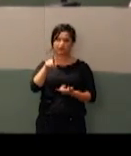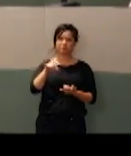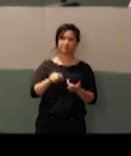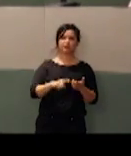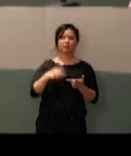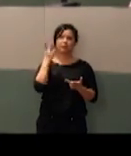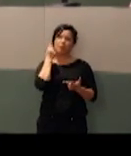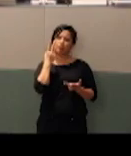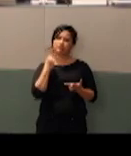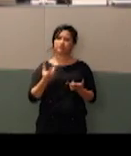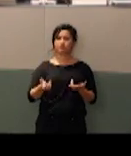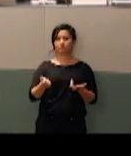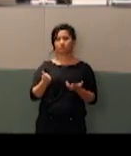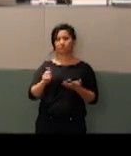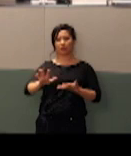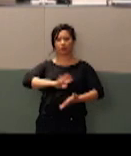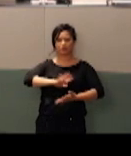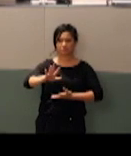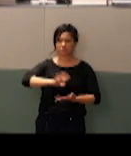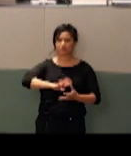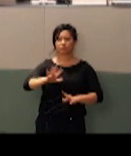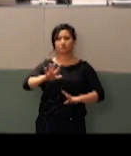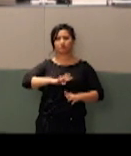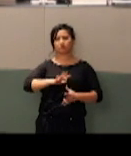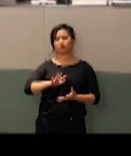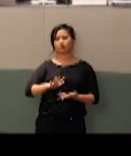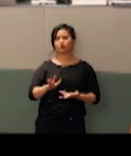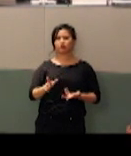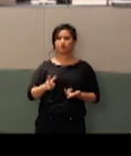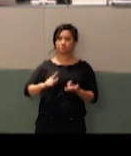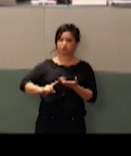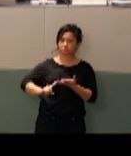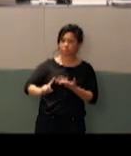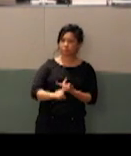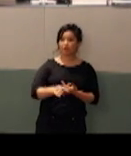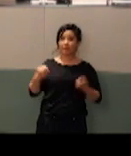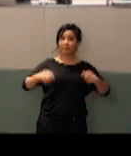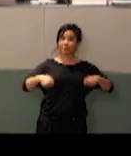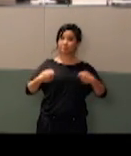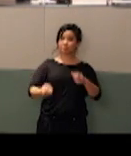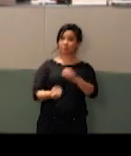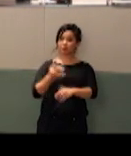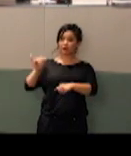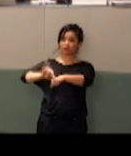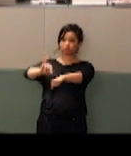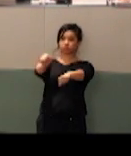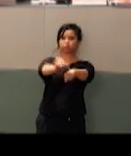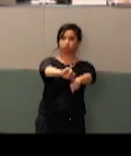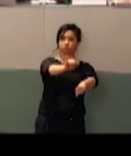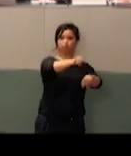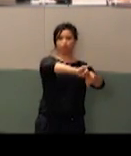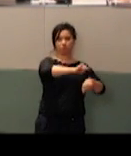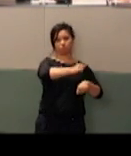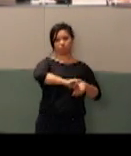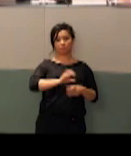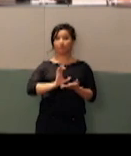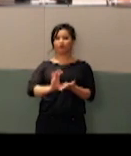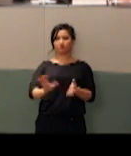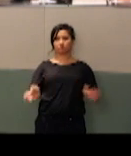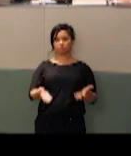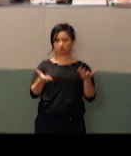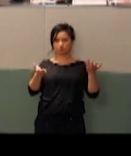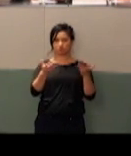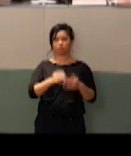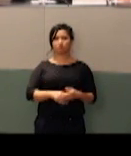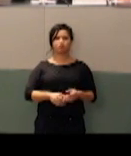Lindas e pega Pirinópolis e Cocalzinho. Okay. Esses polos são importantes serem investidos e valorizados. Ok, muito